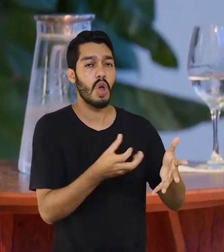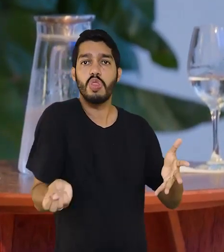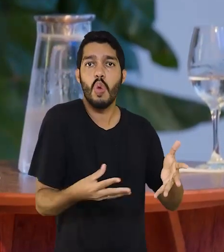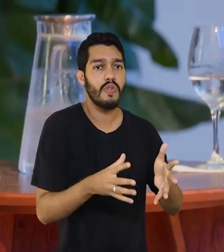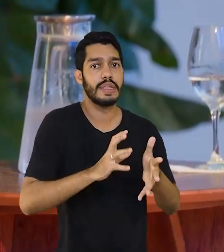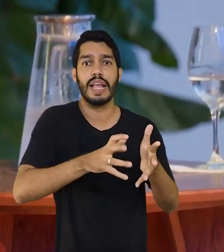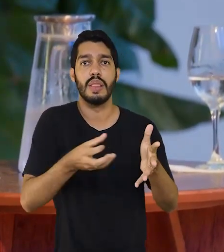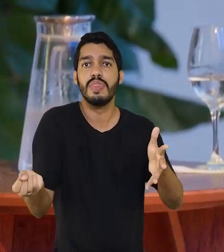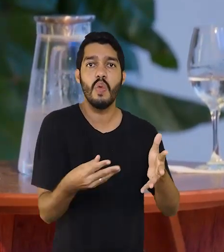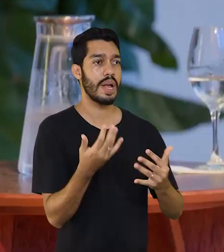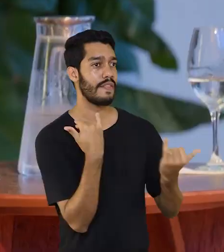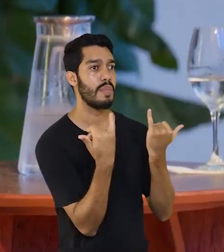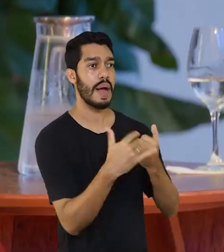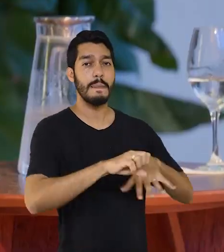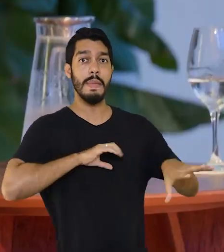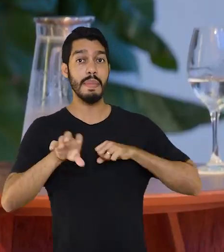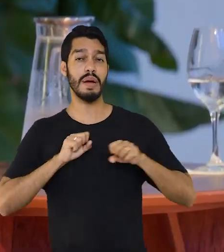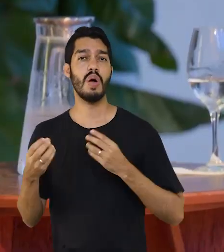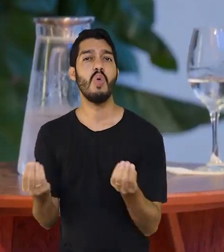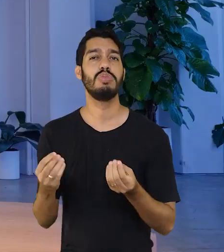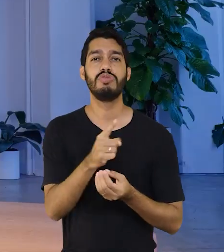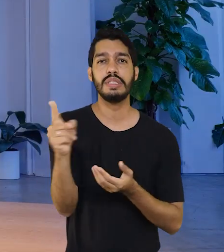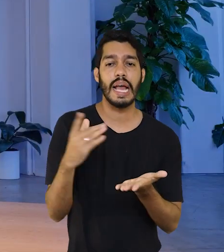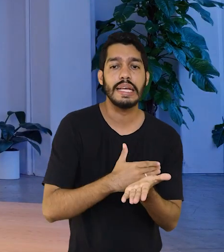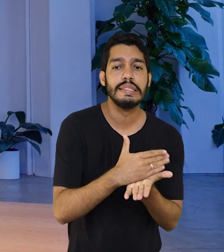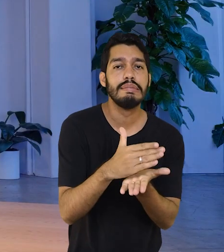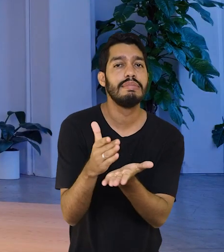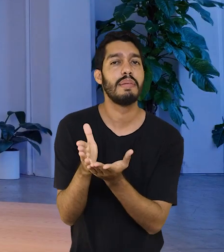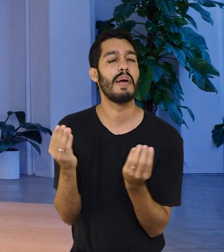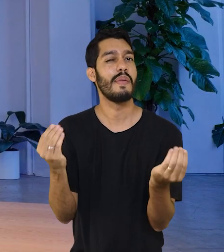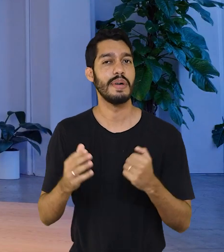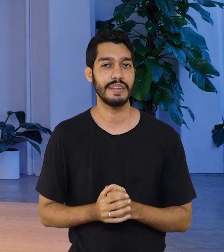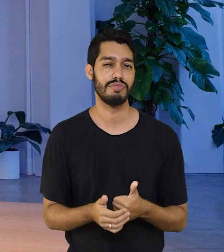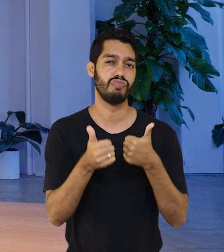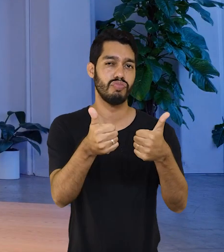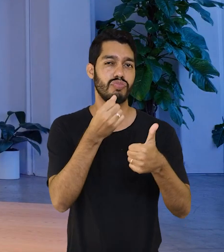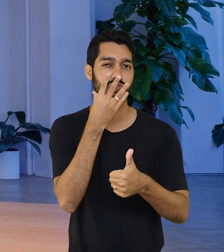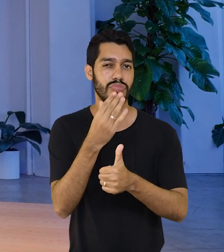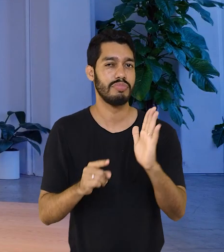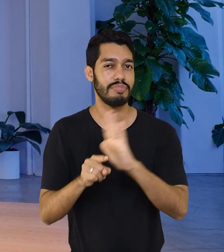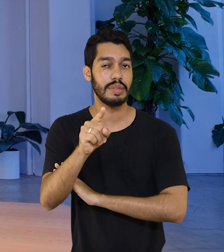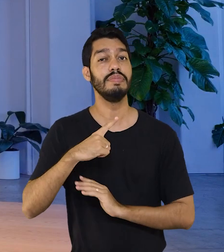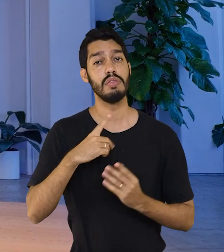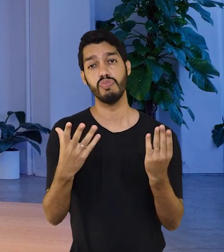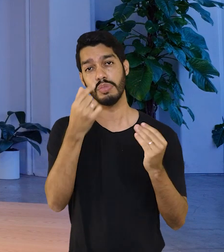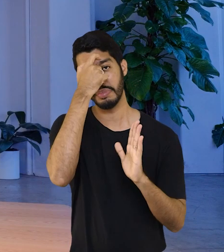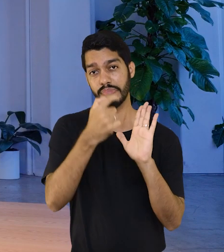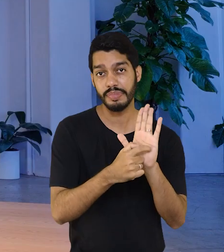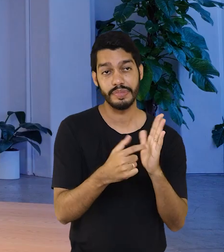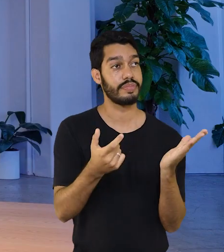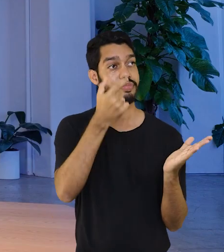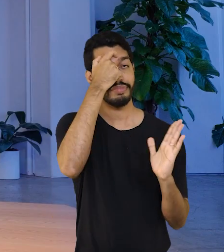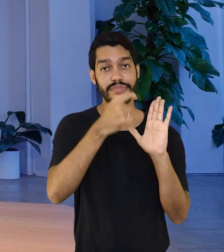mais dados do que... Como é que vocês separam? Excelente pergunta. E aí tem muita inteligência